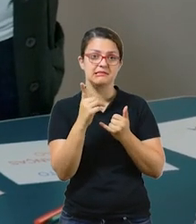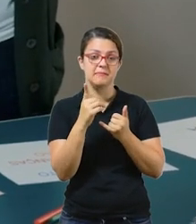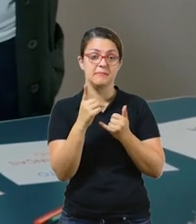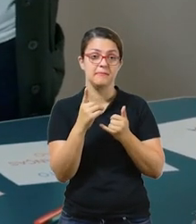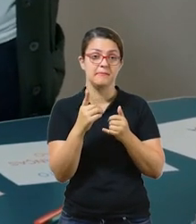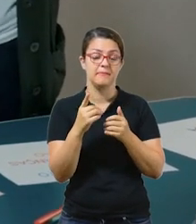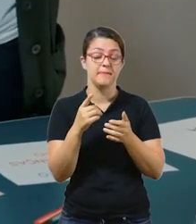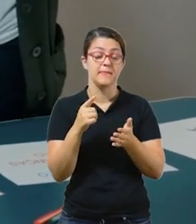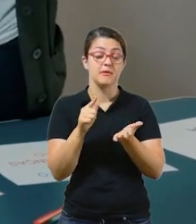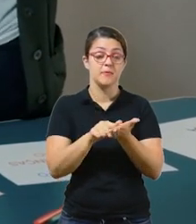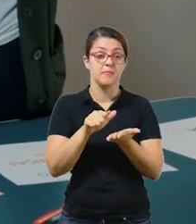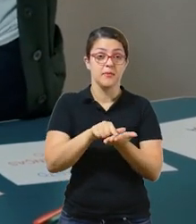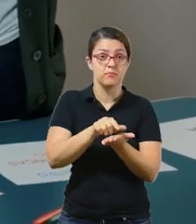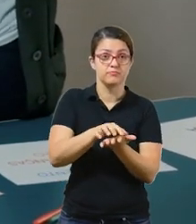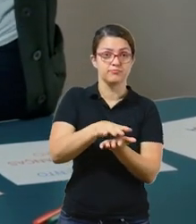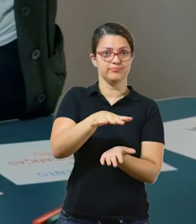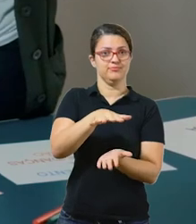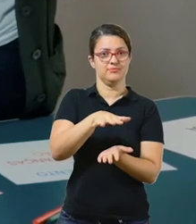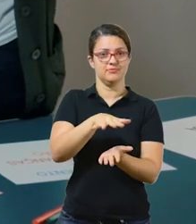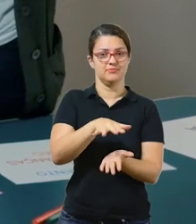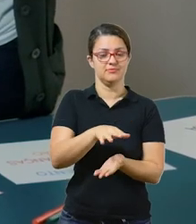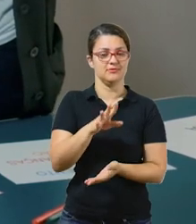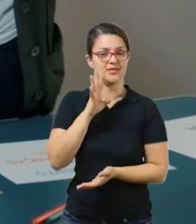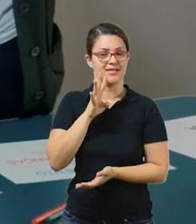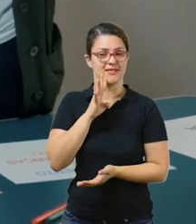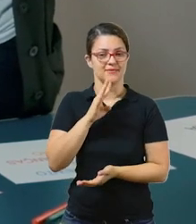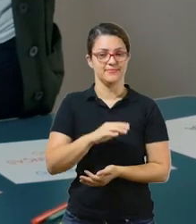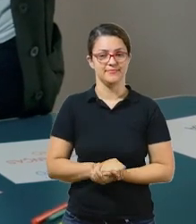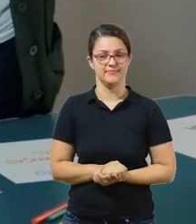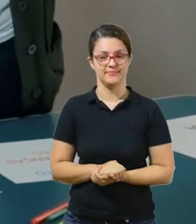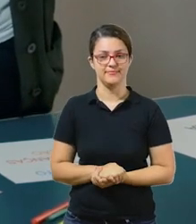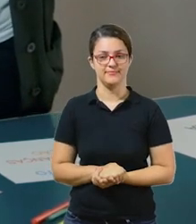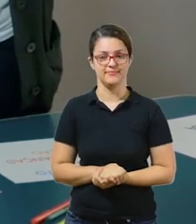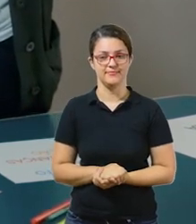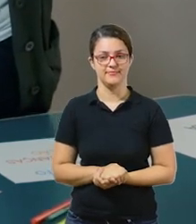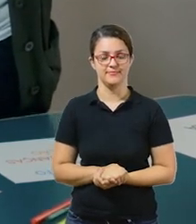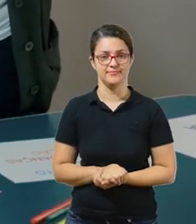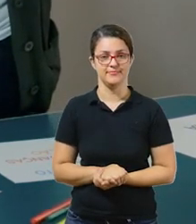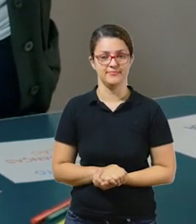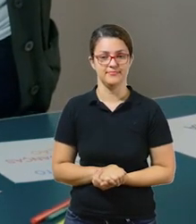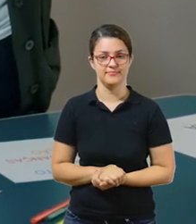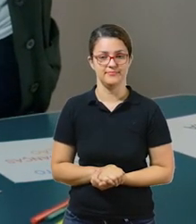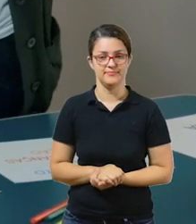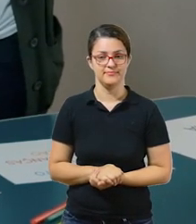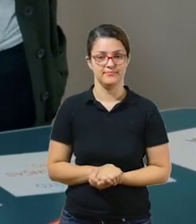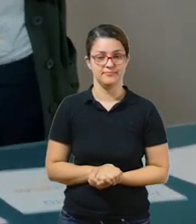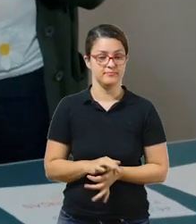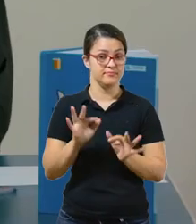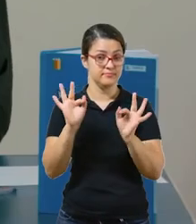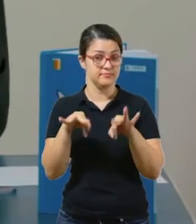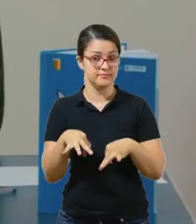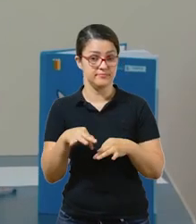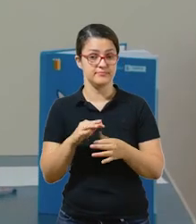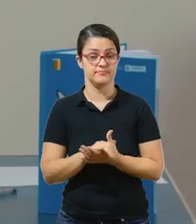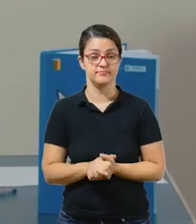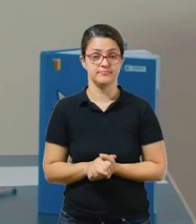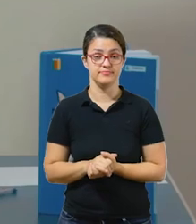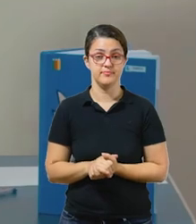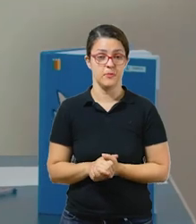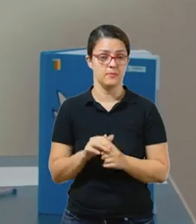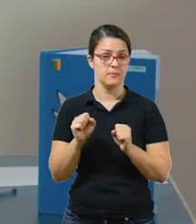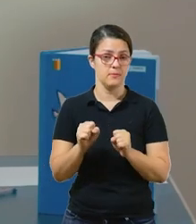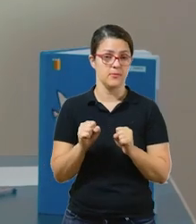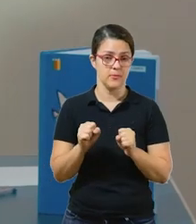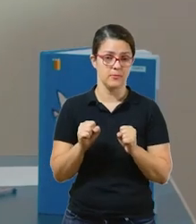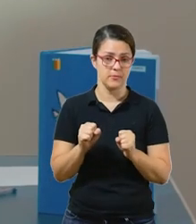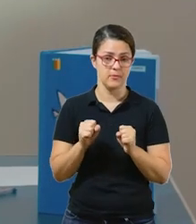papel. Não é mesmo? Olha que legal. Viram? E aí, para finalizar, você pode fazer